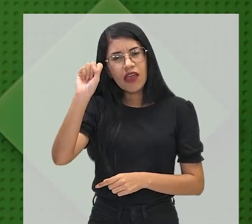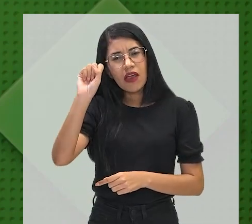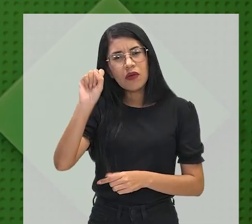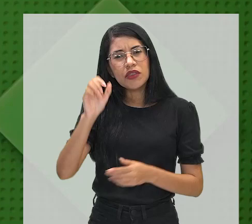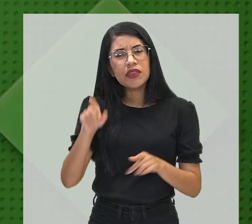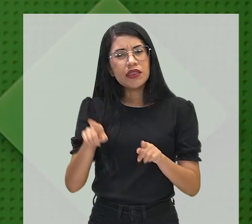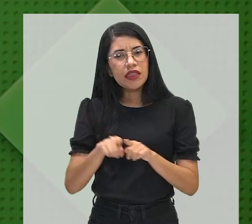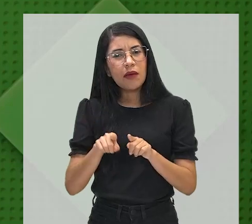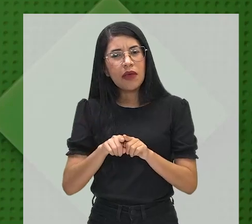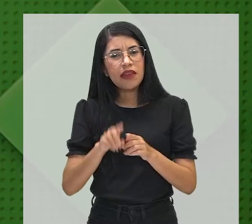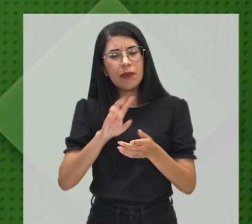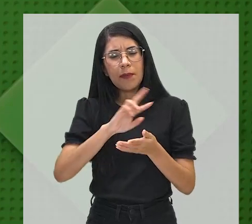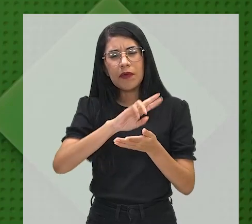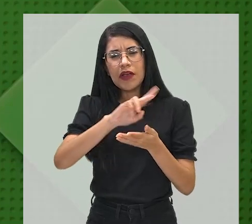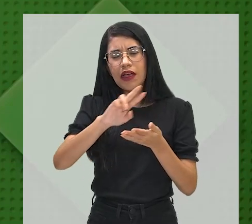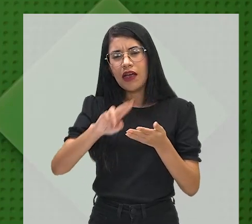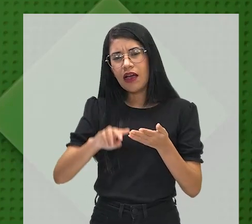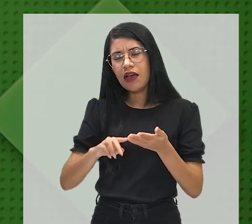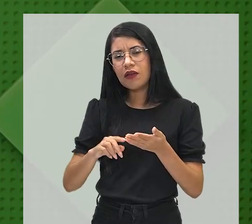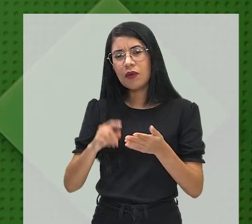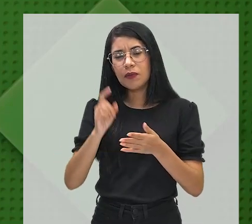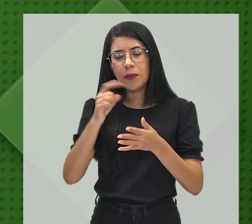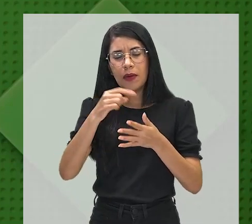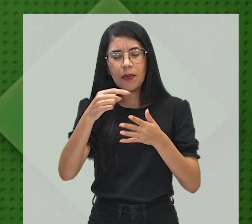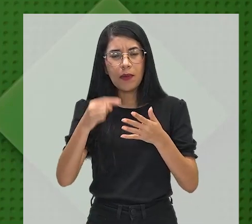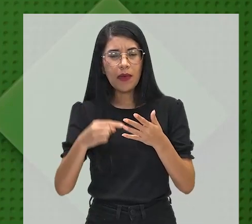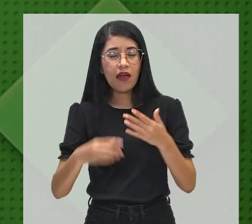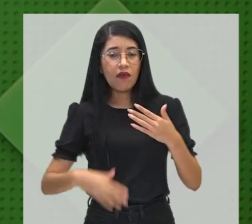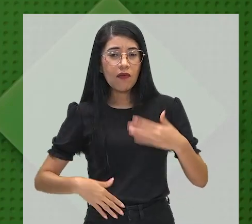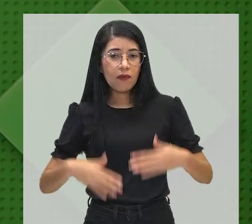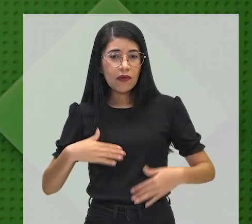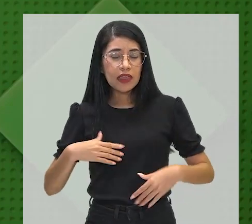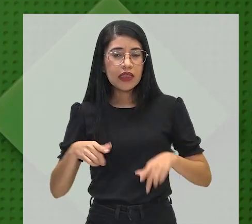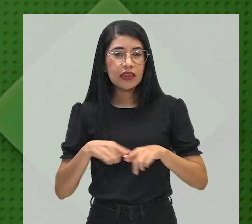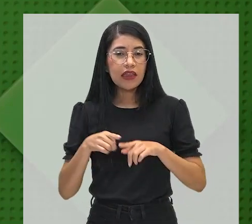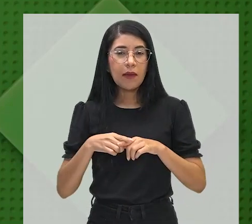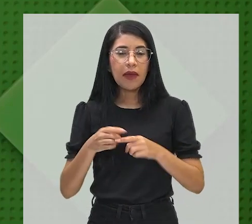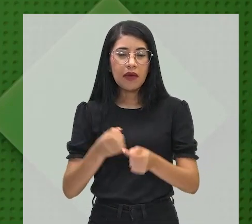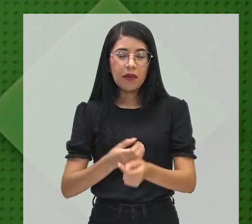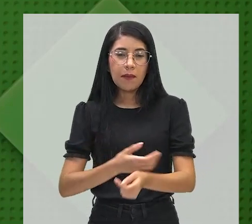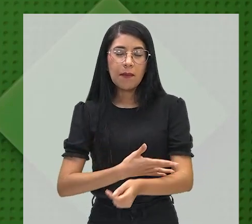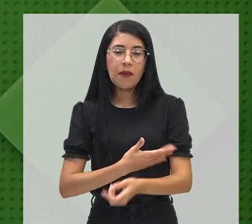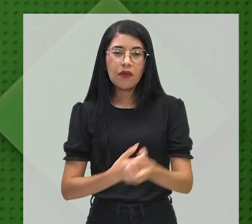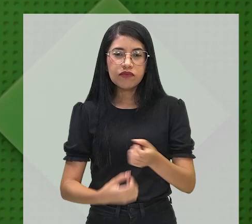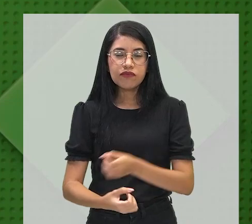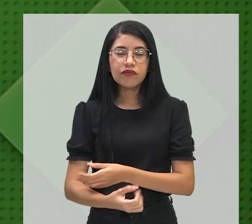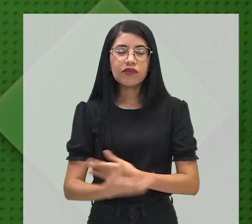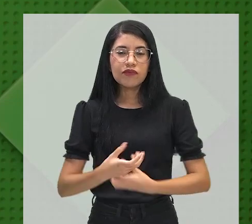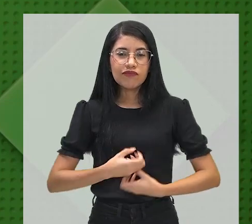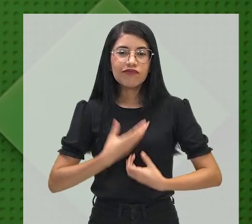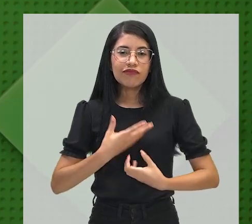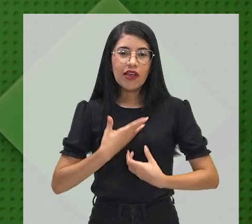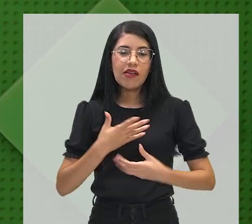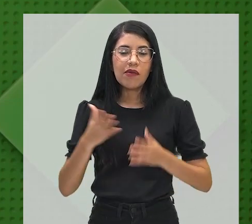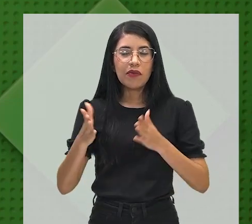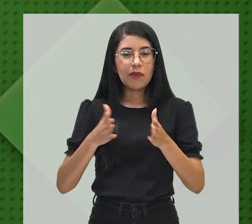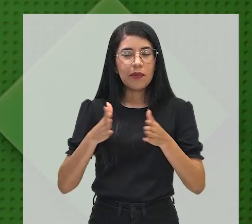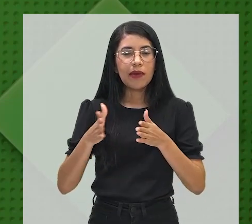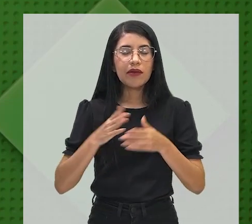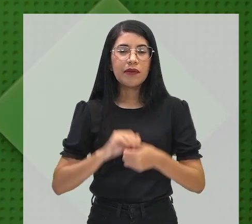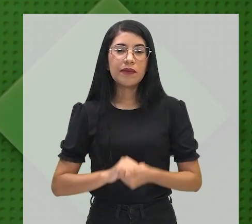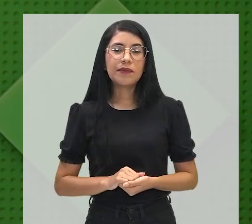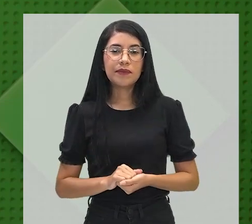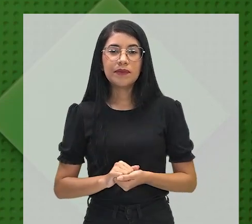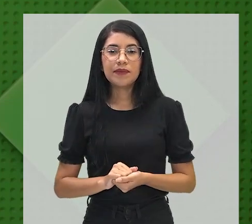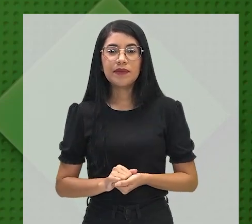mas na verdade é todo esse desenvolvimento, tanto físico quanto emocional, que essa criança está passando naquele